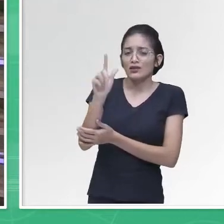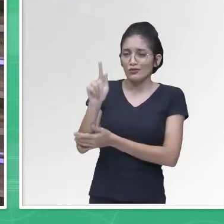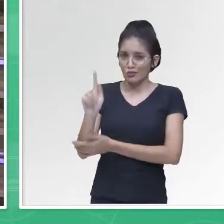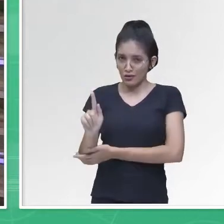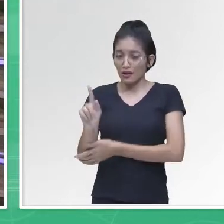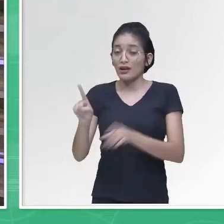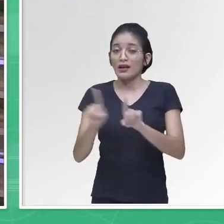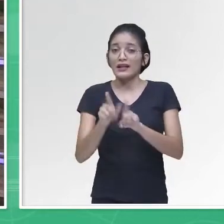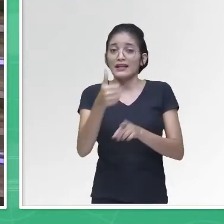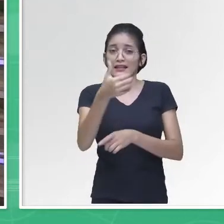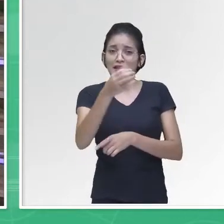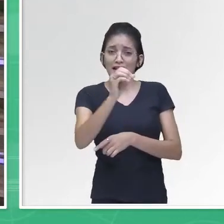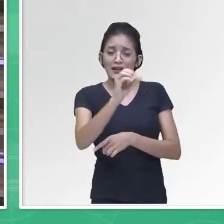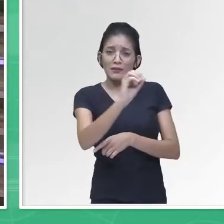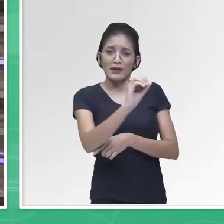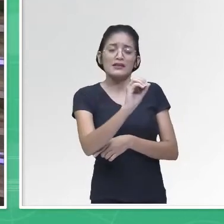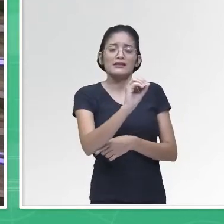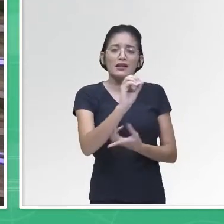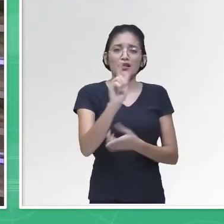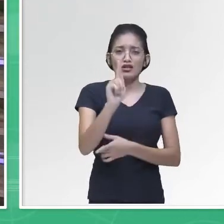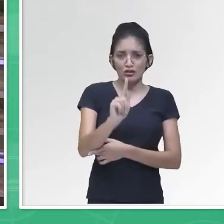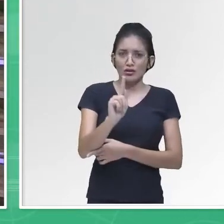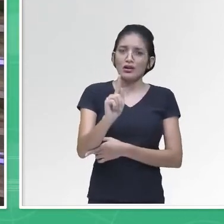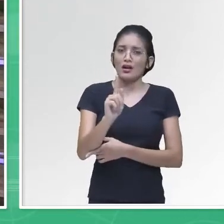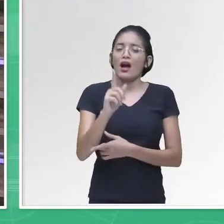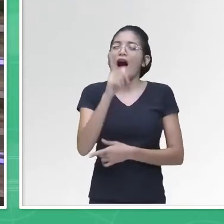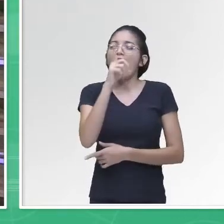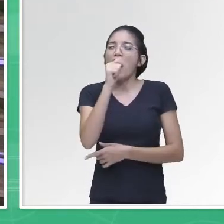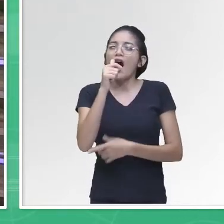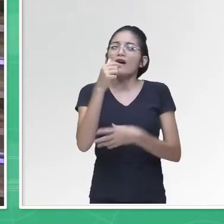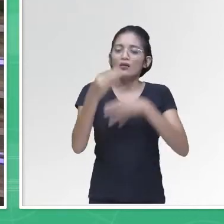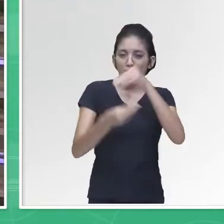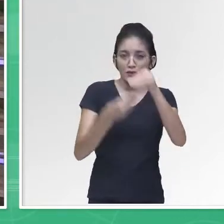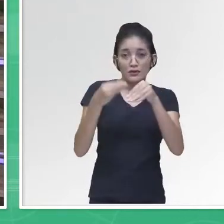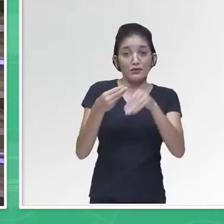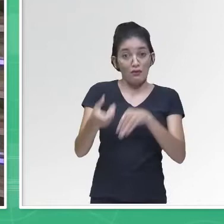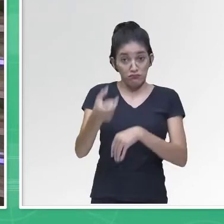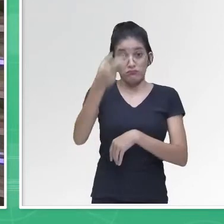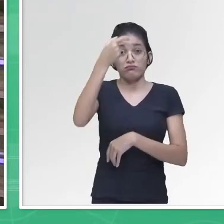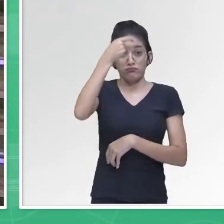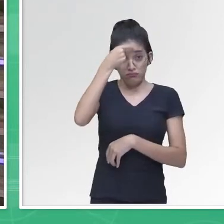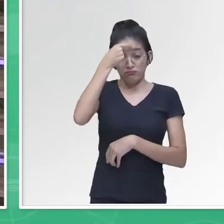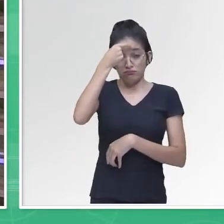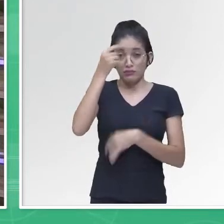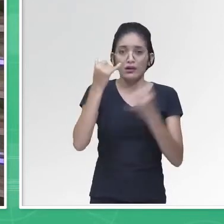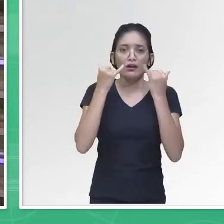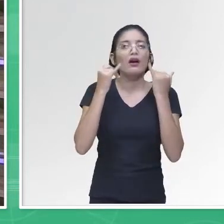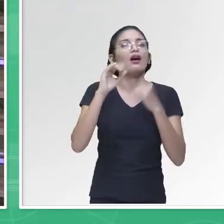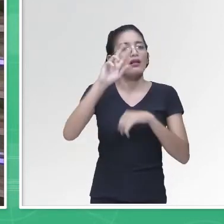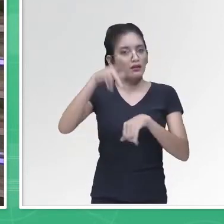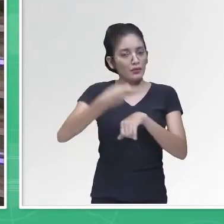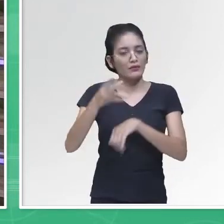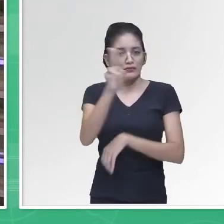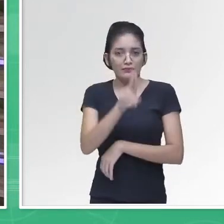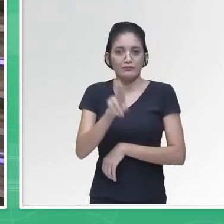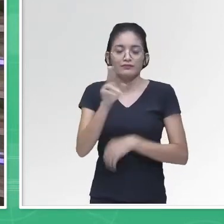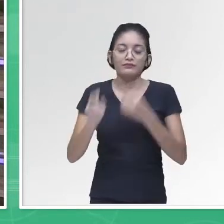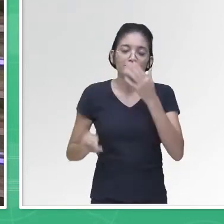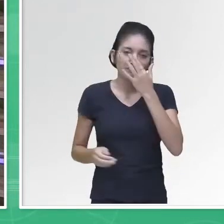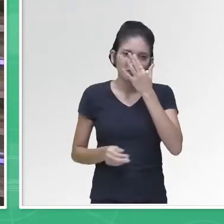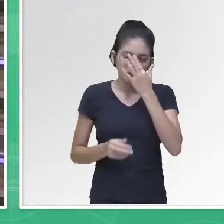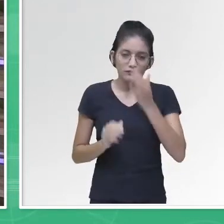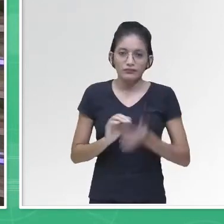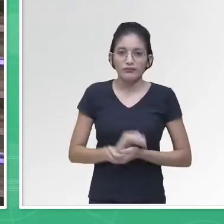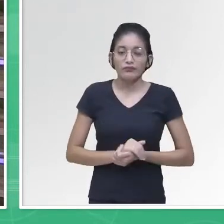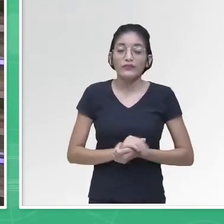100 gramas de água a uma temperatura de 20 graus Celsius. Guardem essa informação aí que a gente vai usar bastante aqui na aula. E